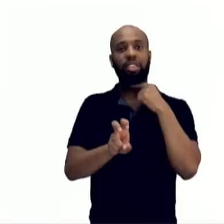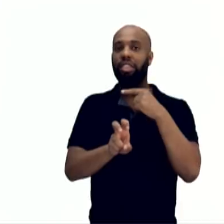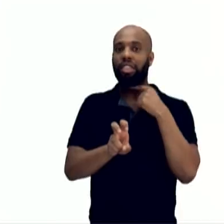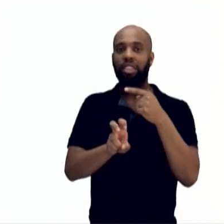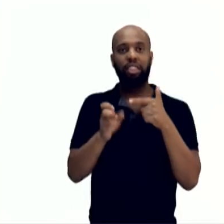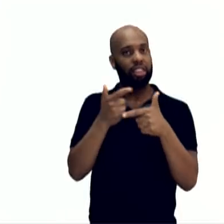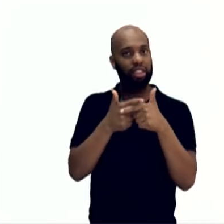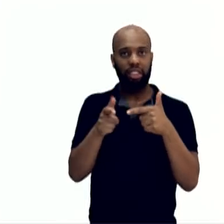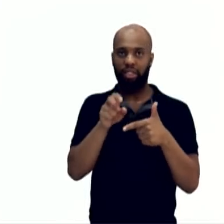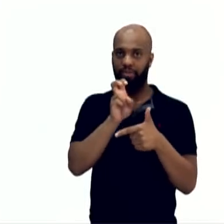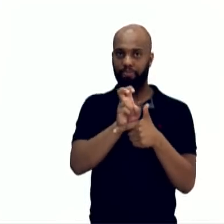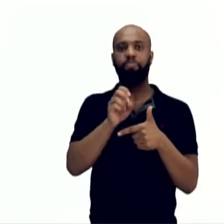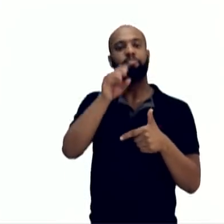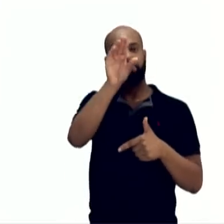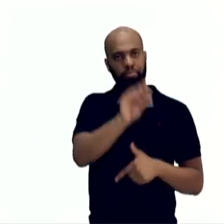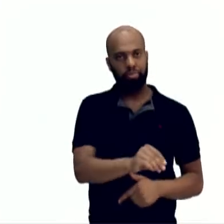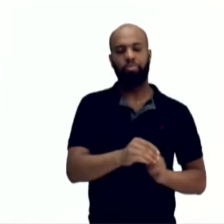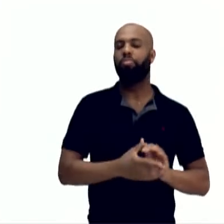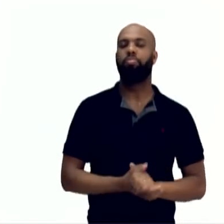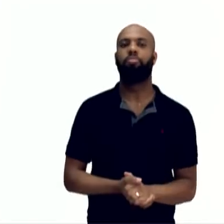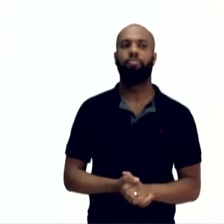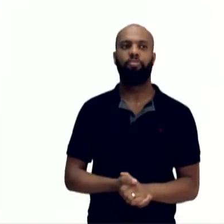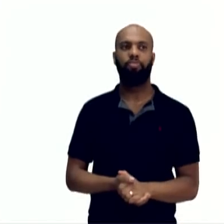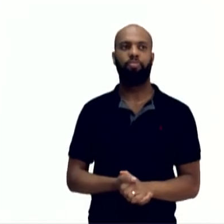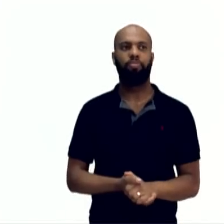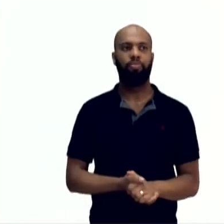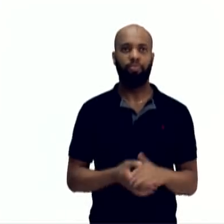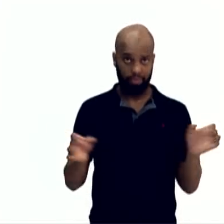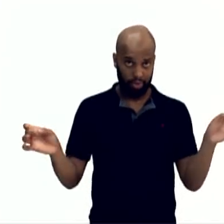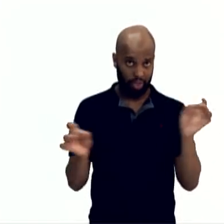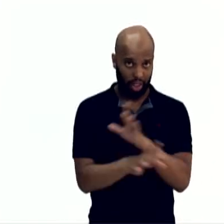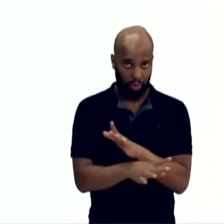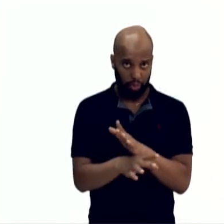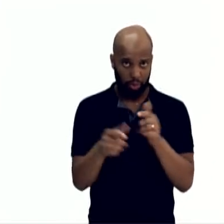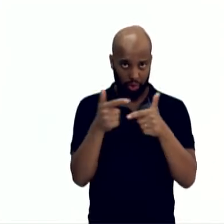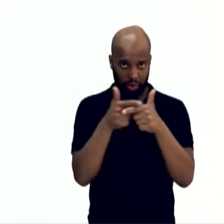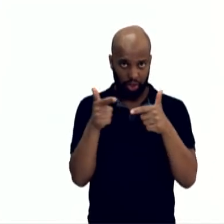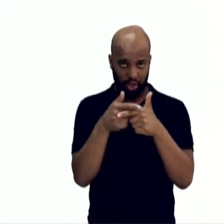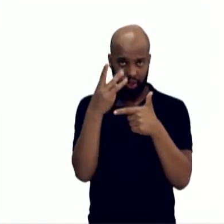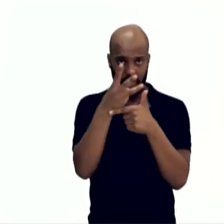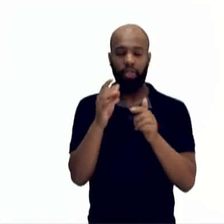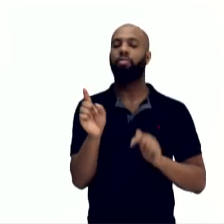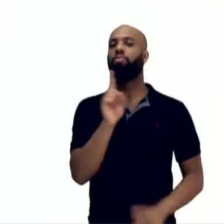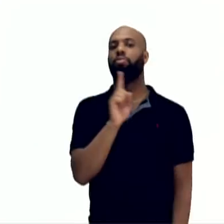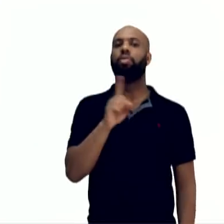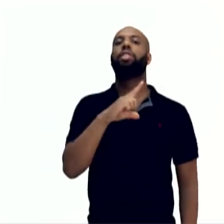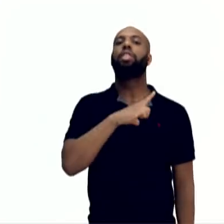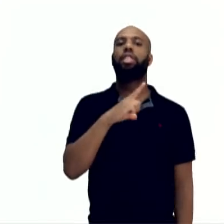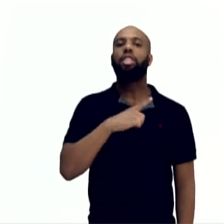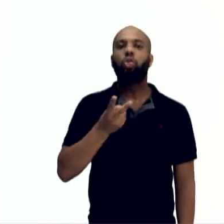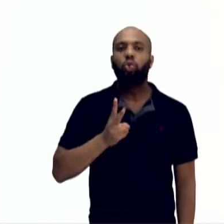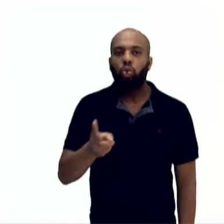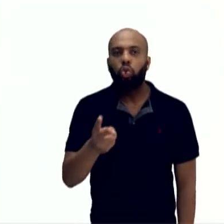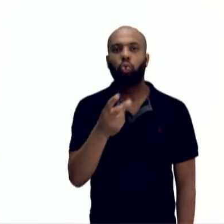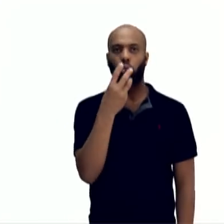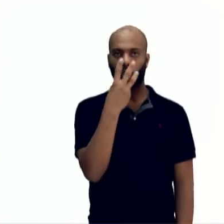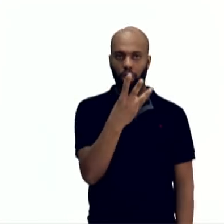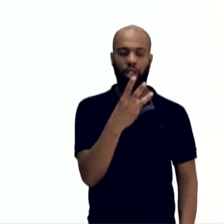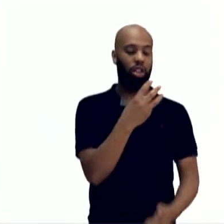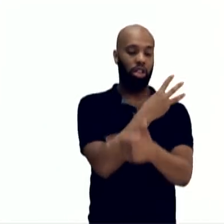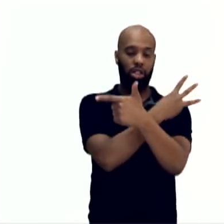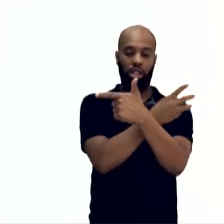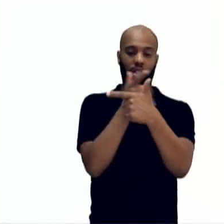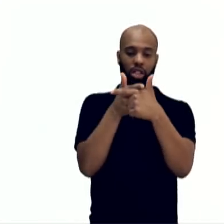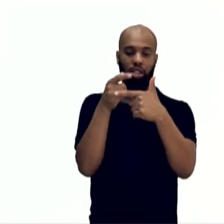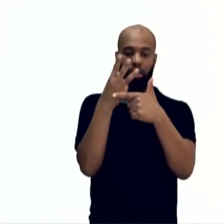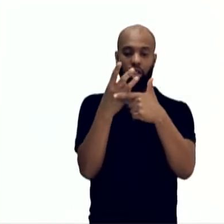porque sobra resto, então vai abaixar. Acabou as divisões por 3? Não, tenho 3 ainda. Então, 3 divididos por 3 dá